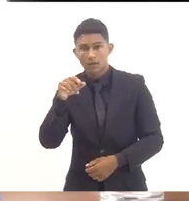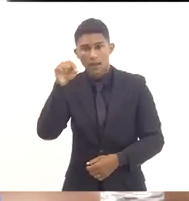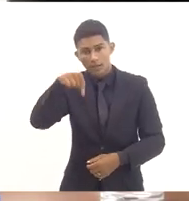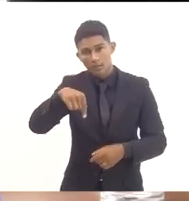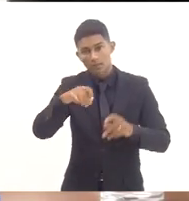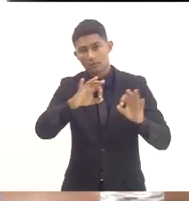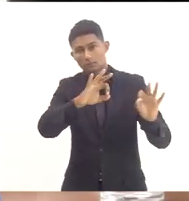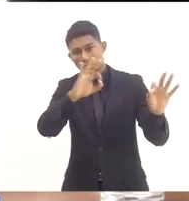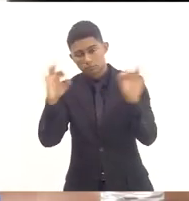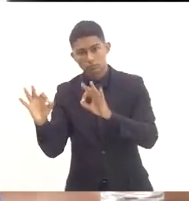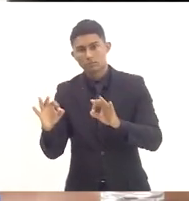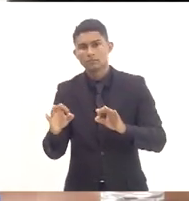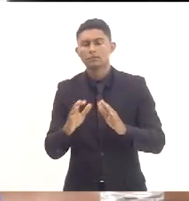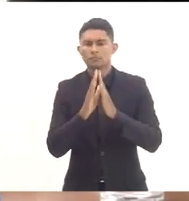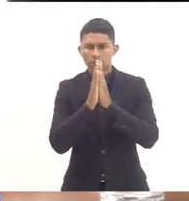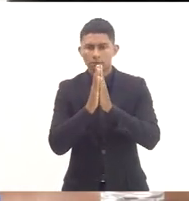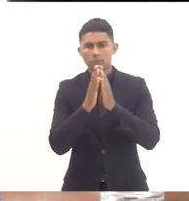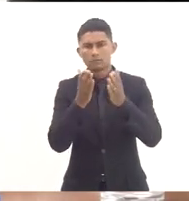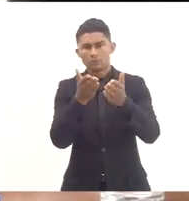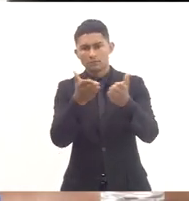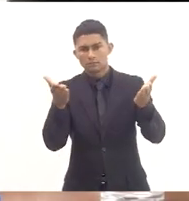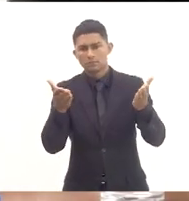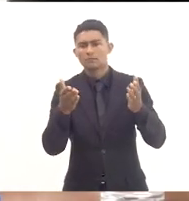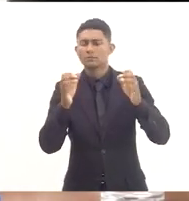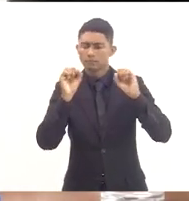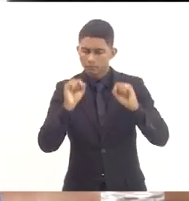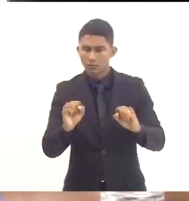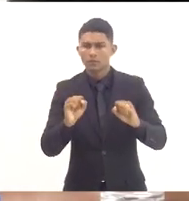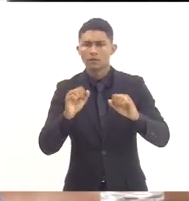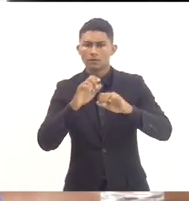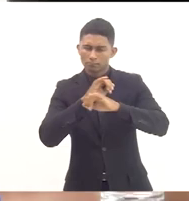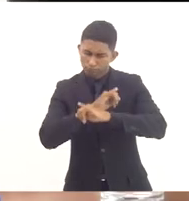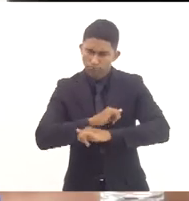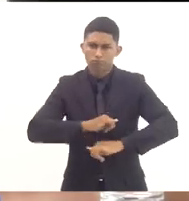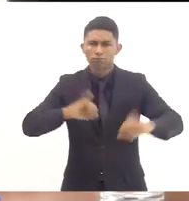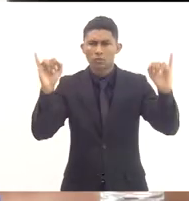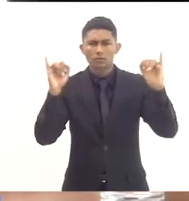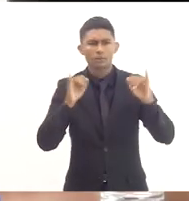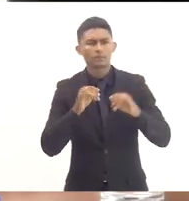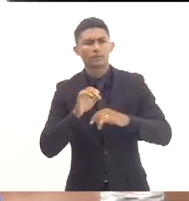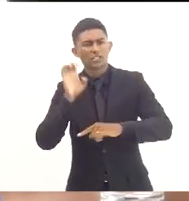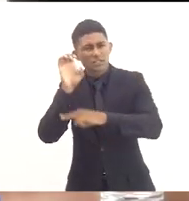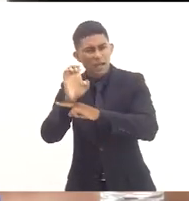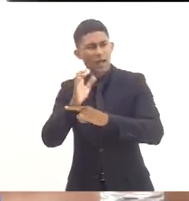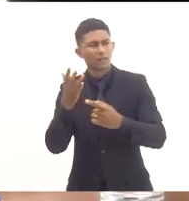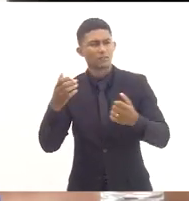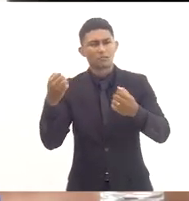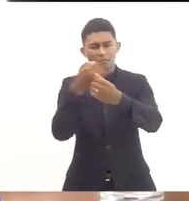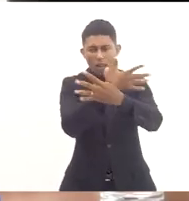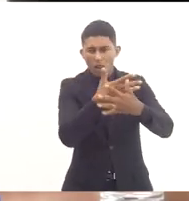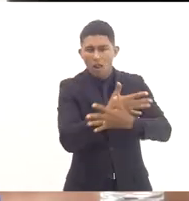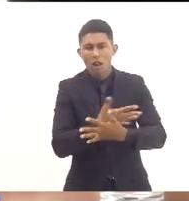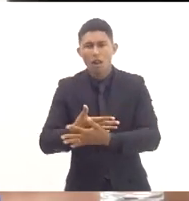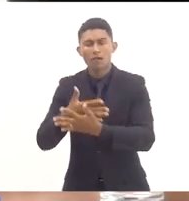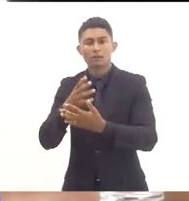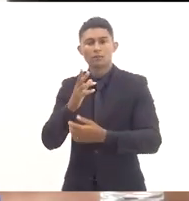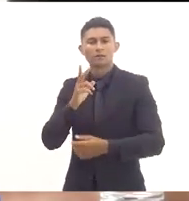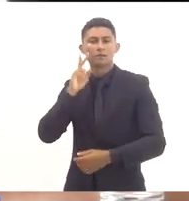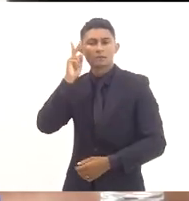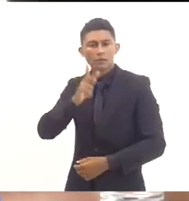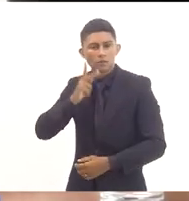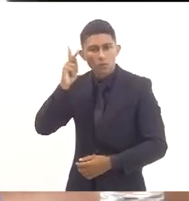assistindo essa sessão por favor não é propague isso no estado nos municípios que chegue nos vereadores